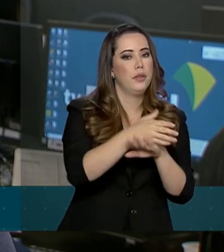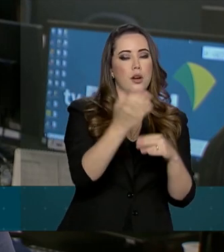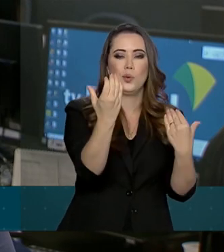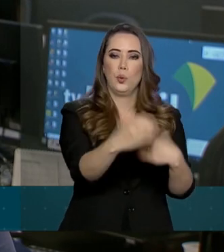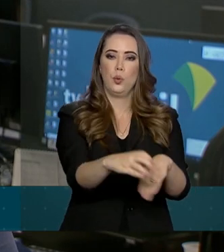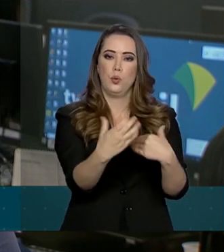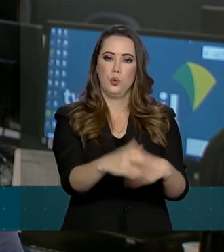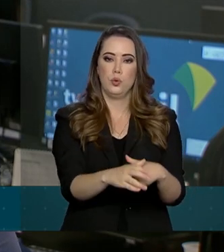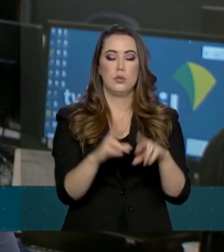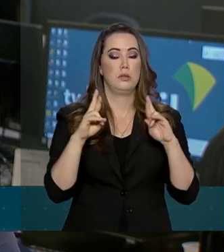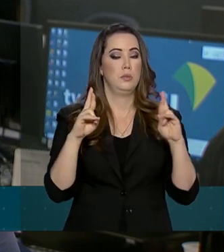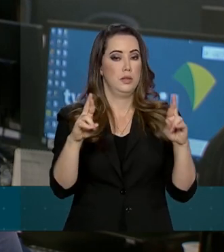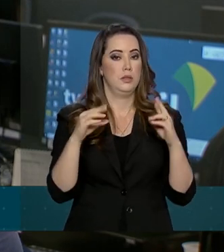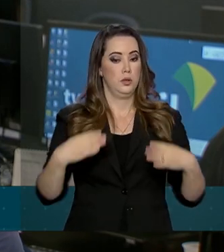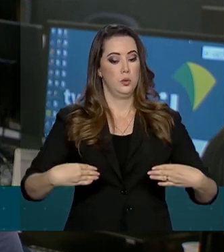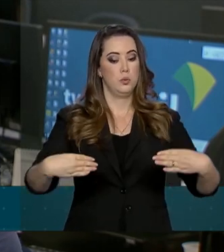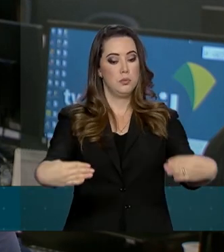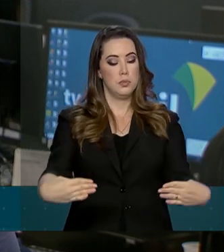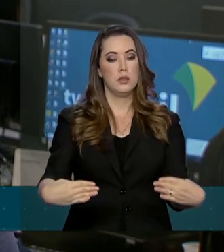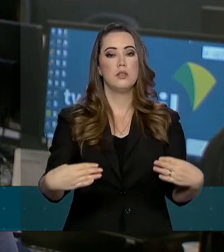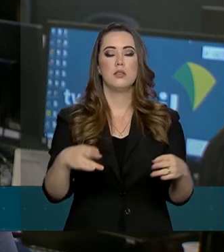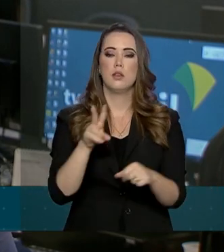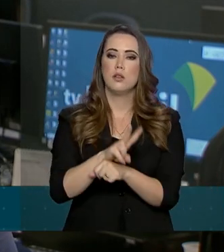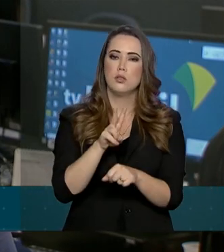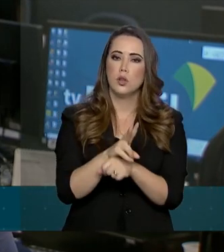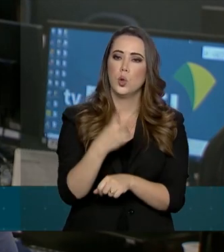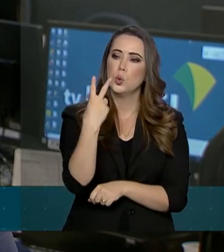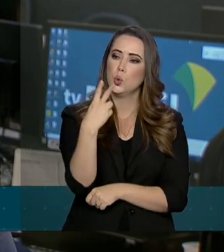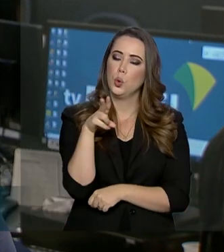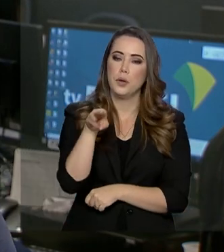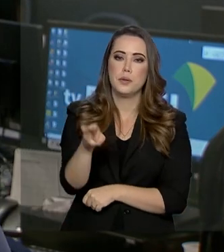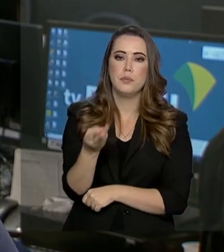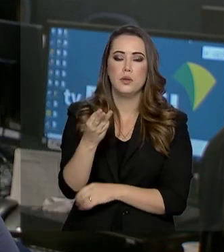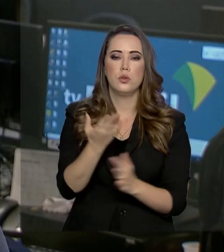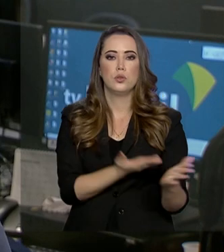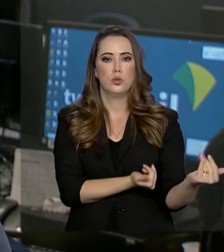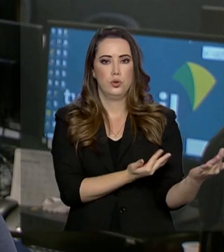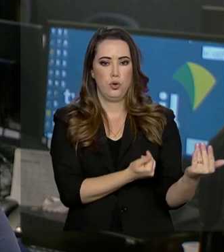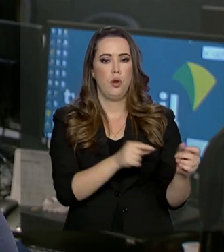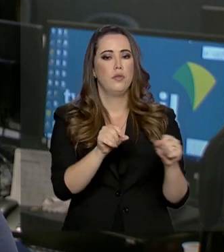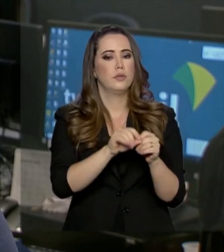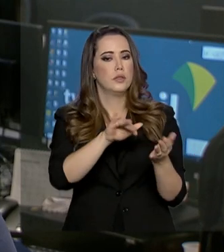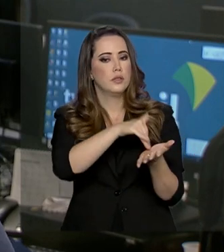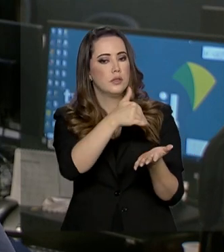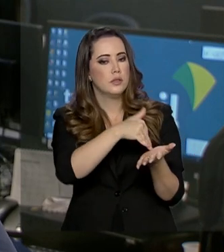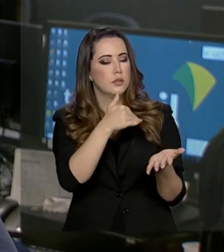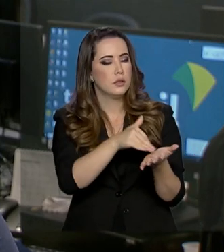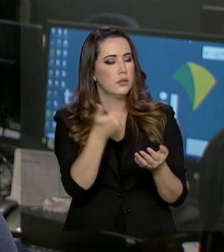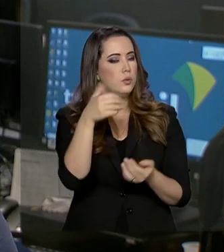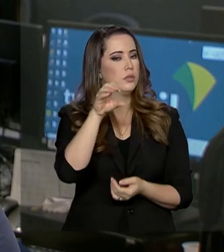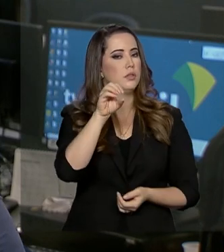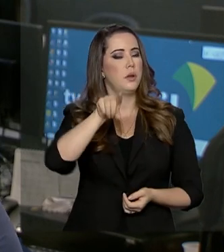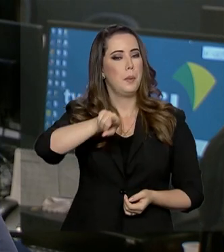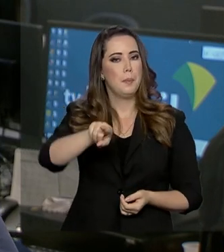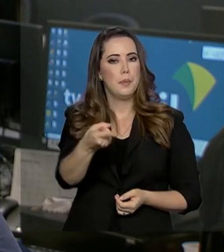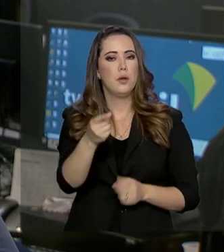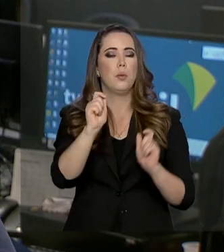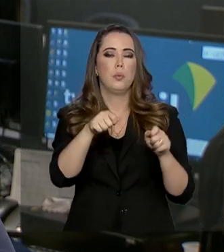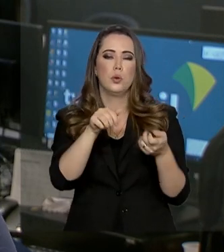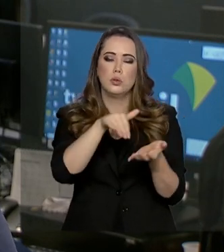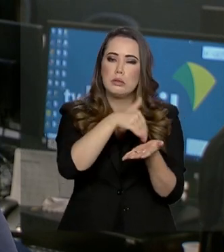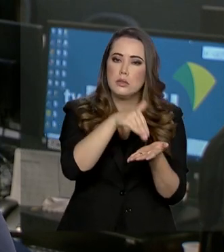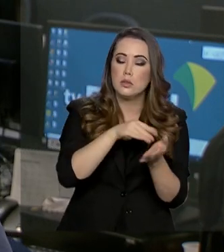Ministério da Defesa é que 2 milhões de jovens realizem o alistamento. 100 mil devem ser incorporados em